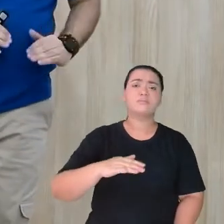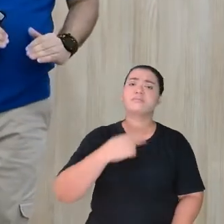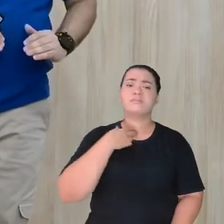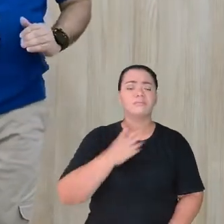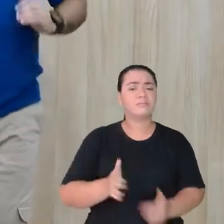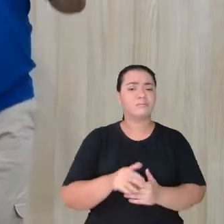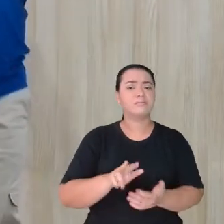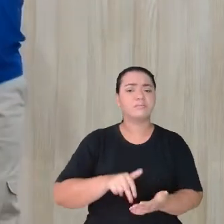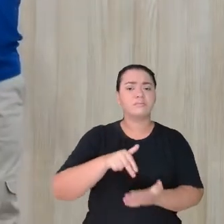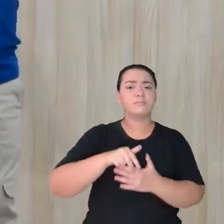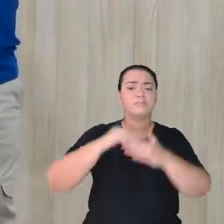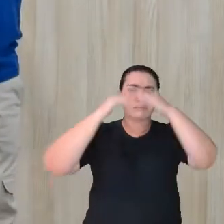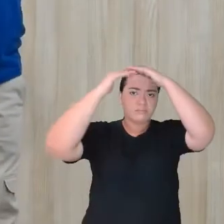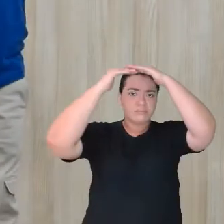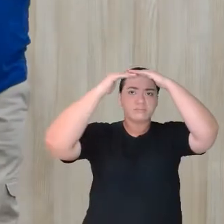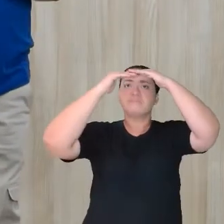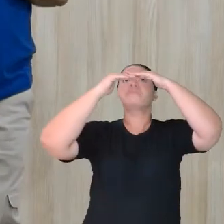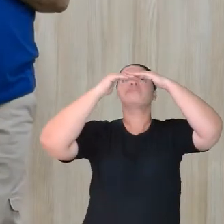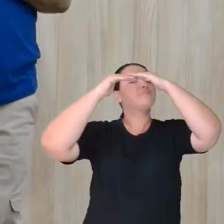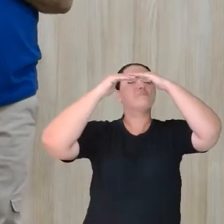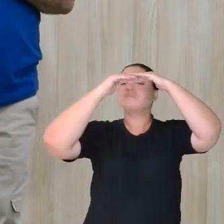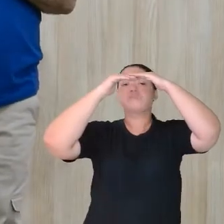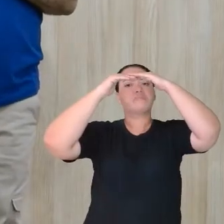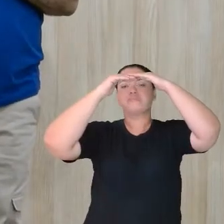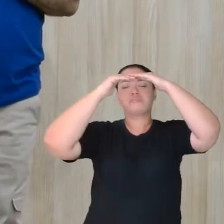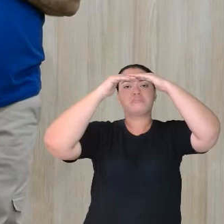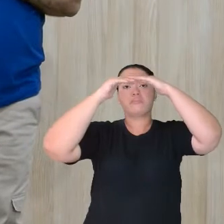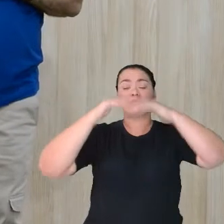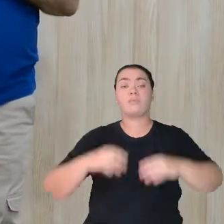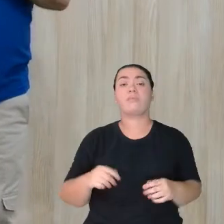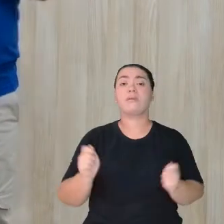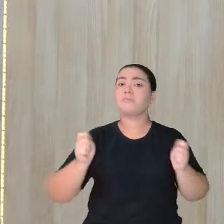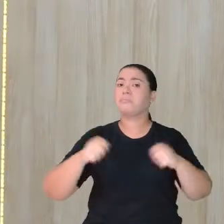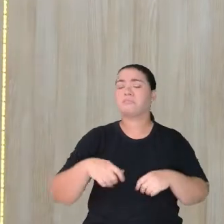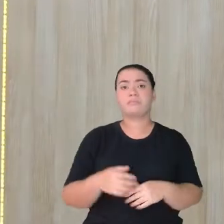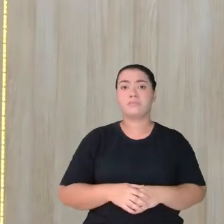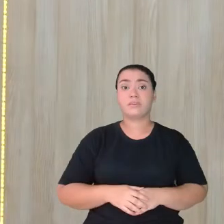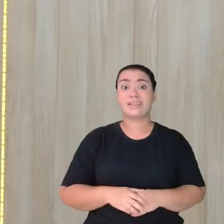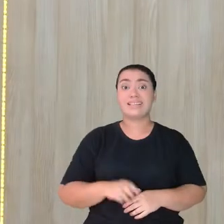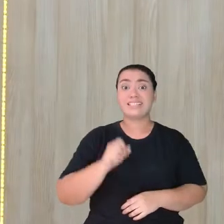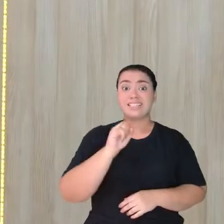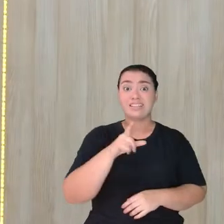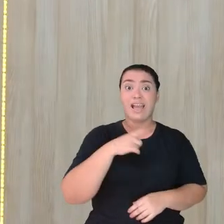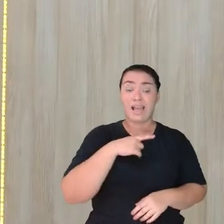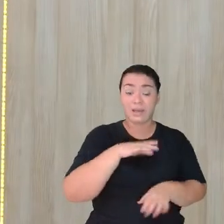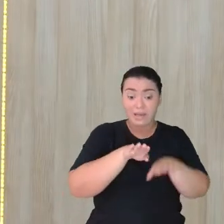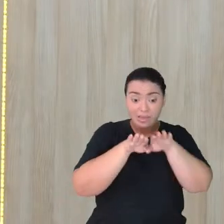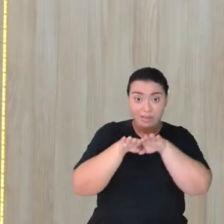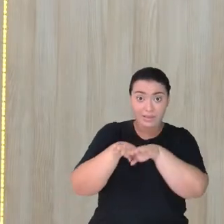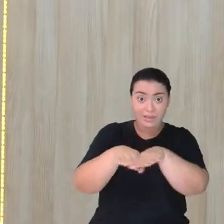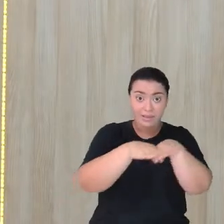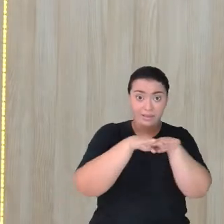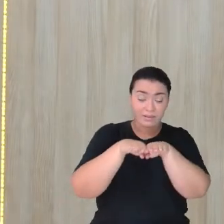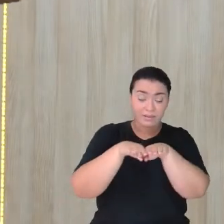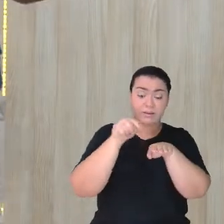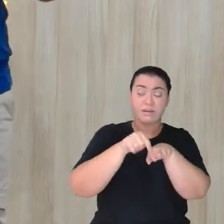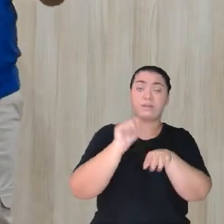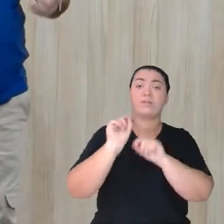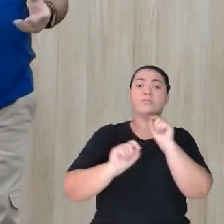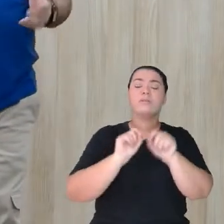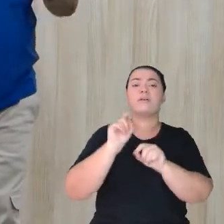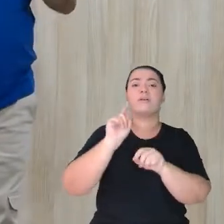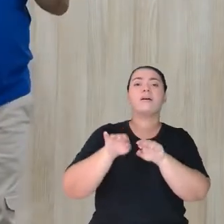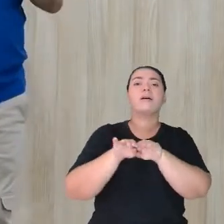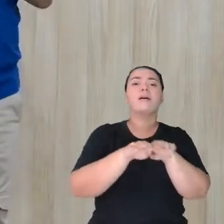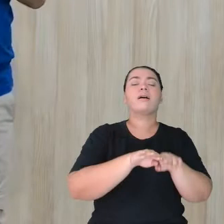um caixote, para ele ficar mais alto, ele não consegue assistir. Se você traz o princípio da equidade, você vai